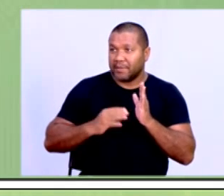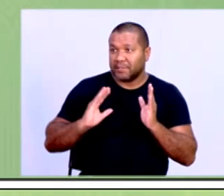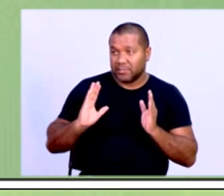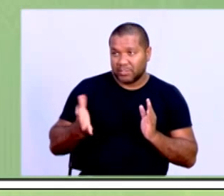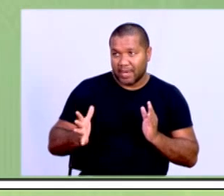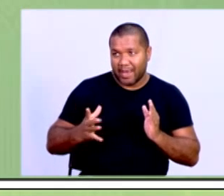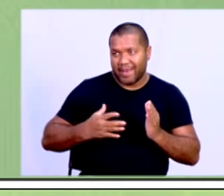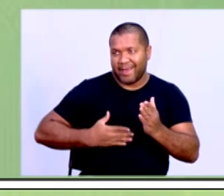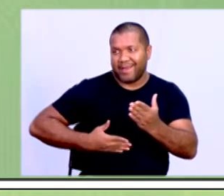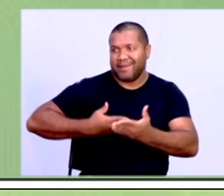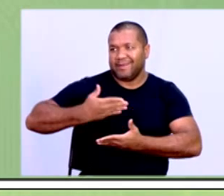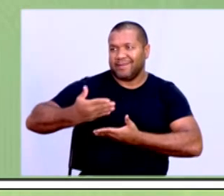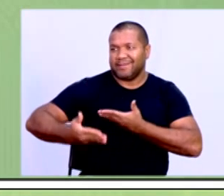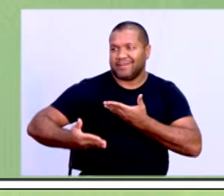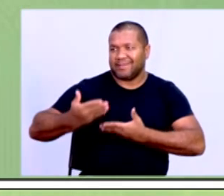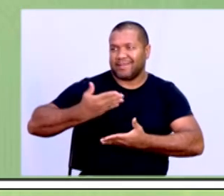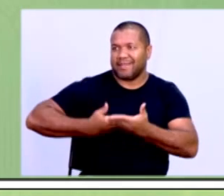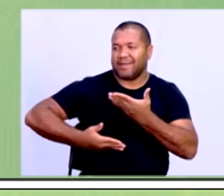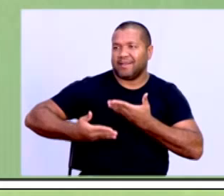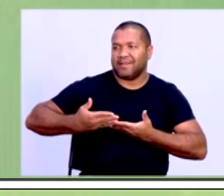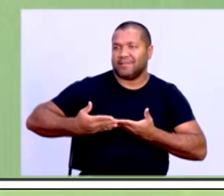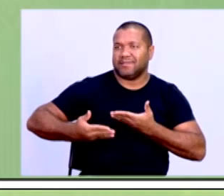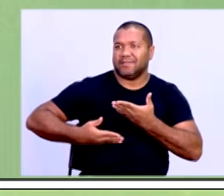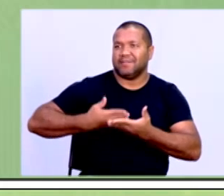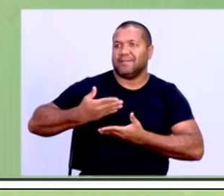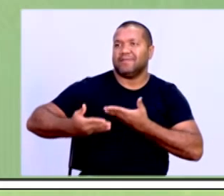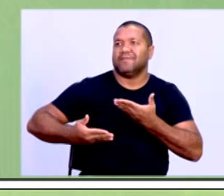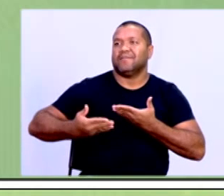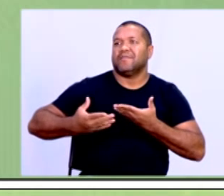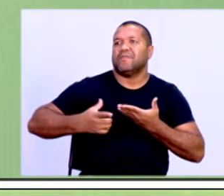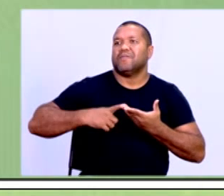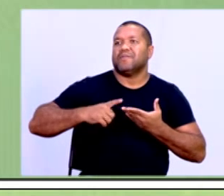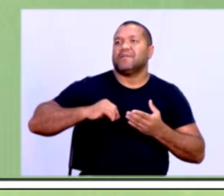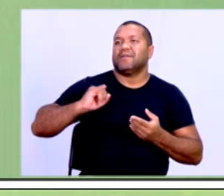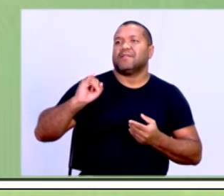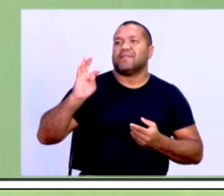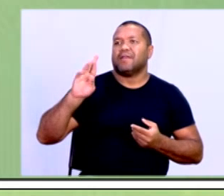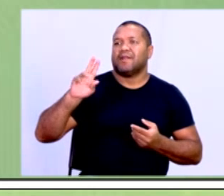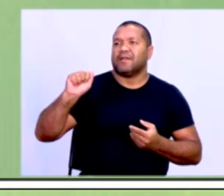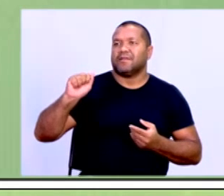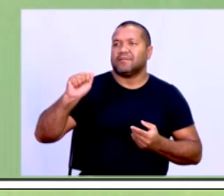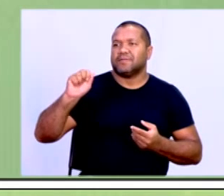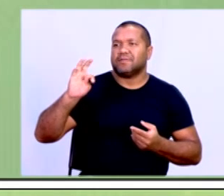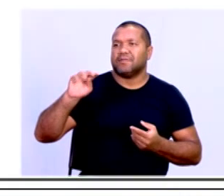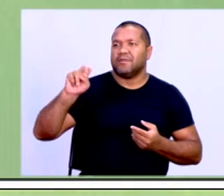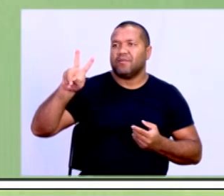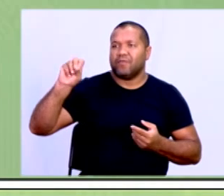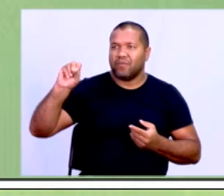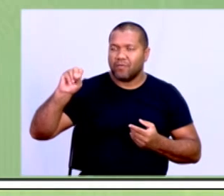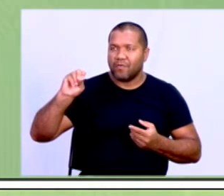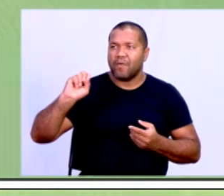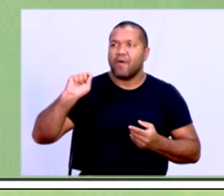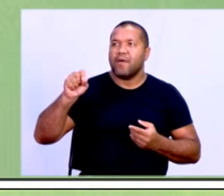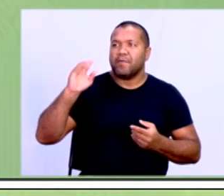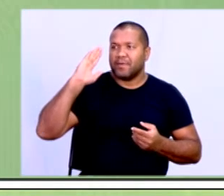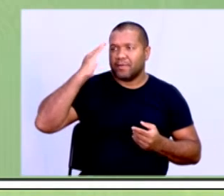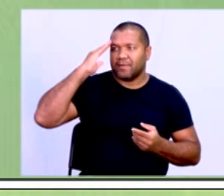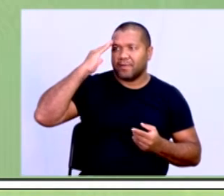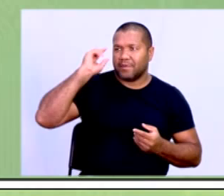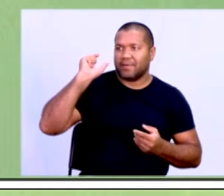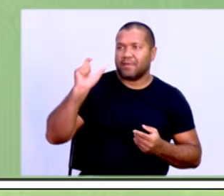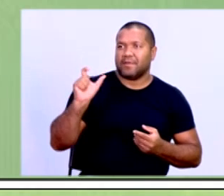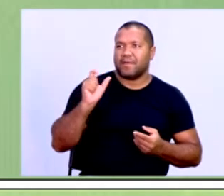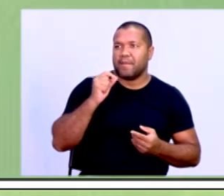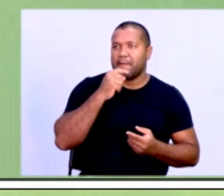o trabalho é dividido em iterações. Nós vamos ver o que são os sprints e nós vamos entender melhor o que